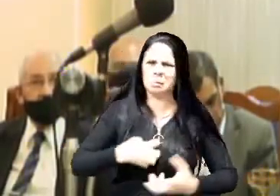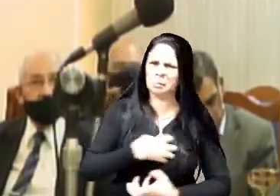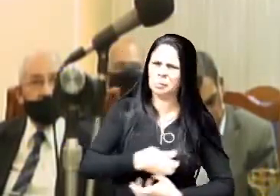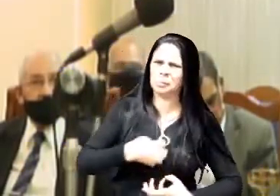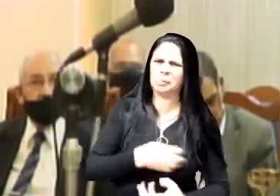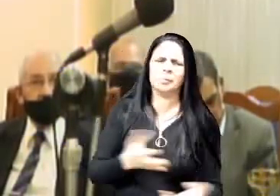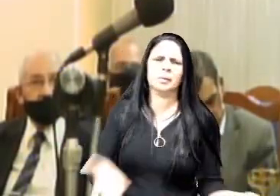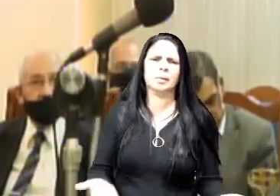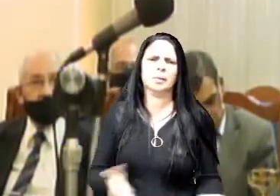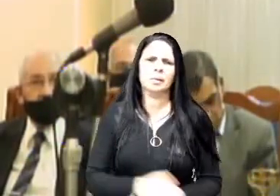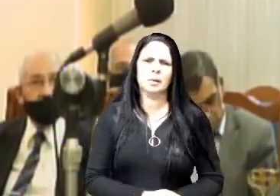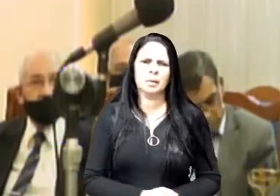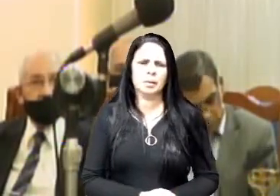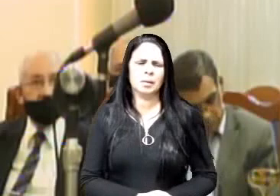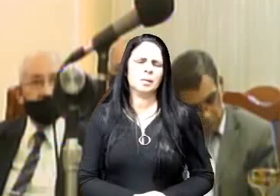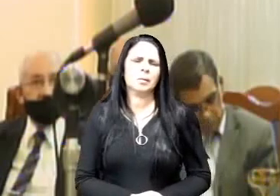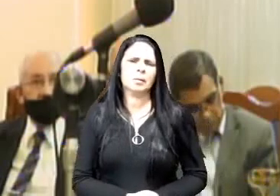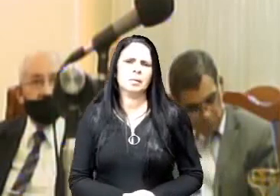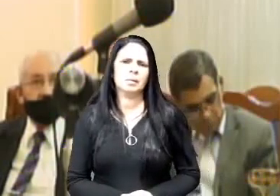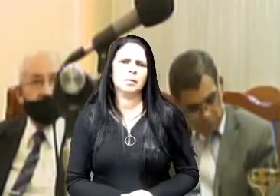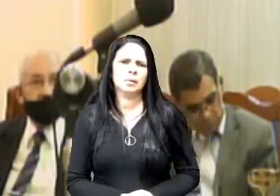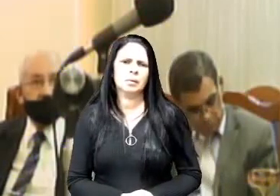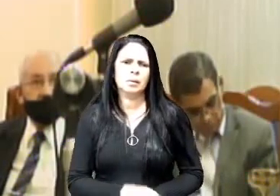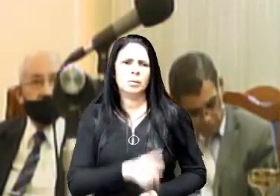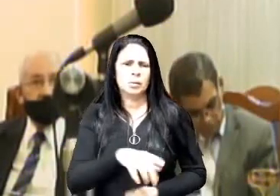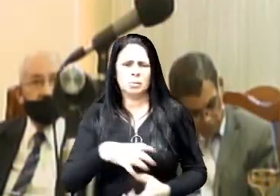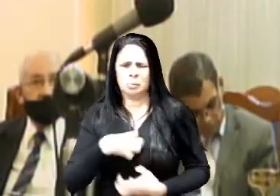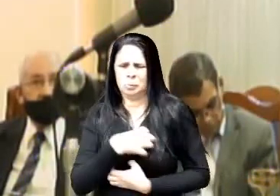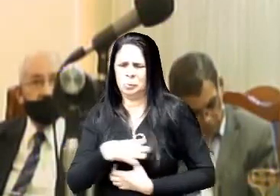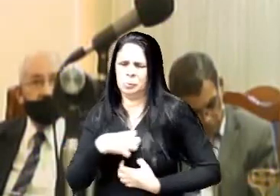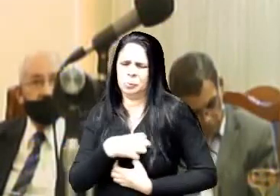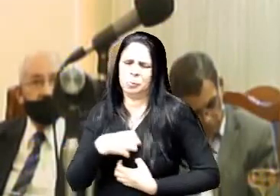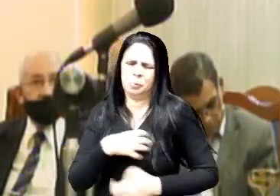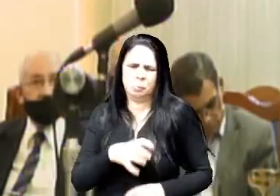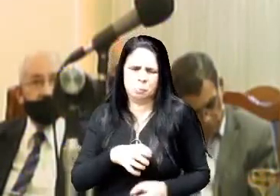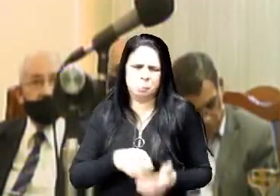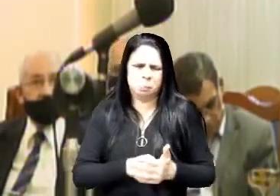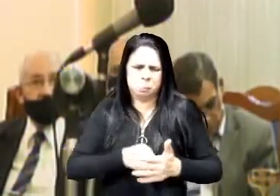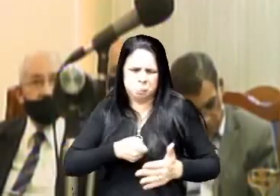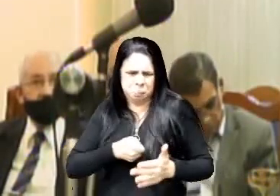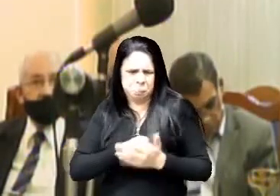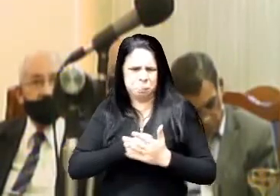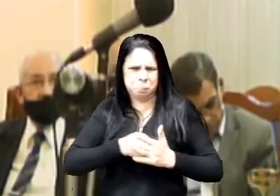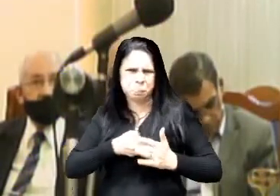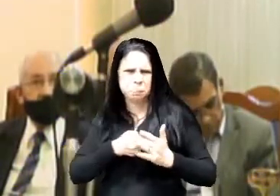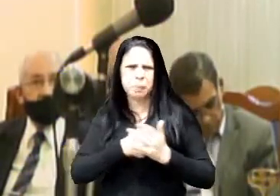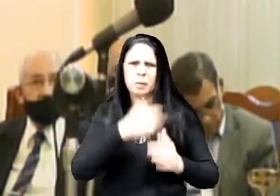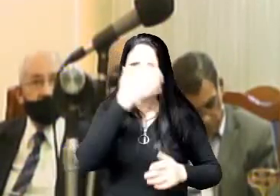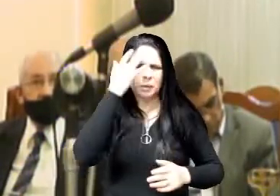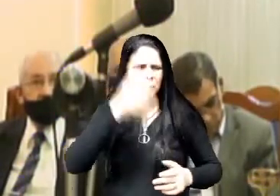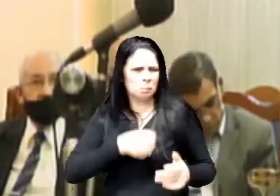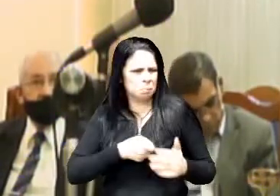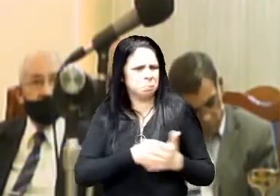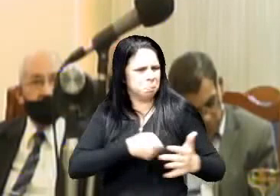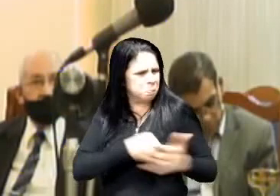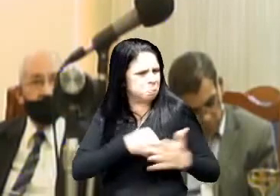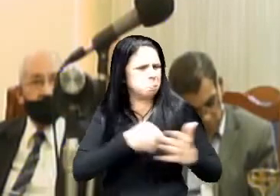aí que Paulo está dizendo, a tribulação. Quando você estiver atribulado, tribulação aí é sendo oprimido por alguém.